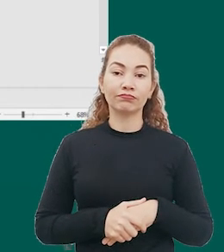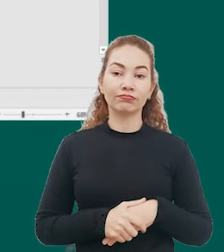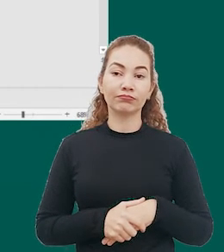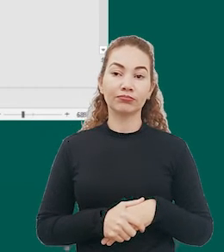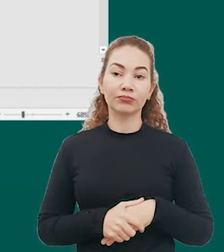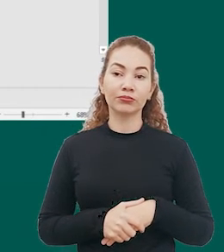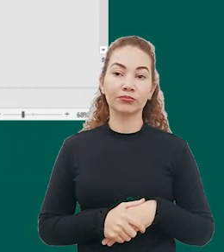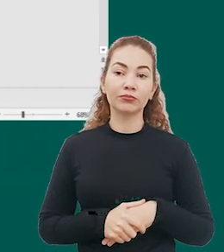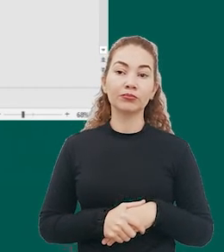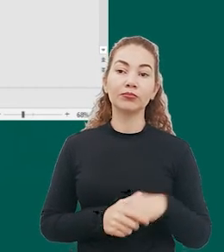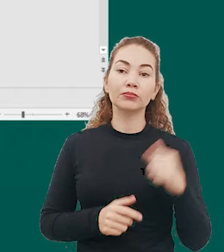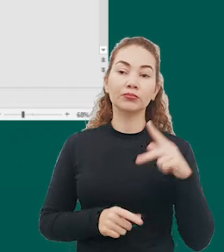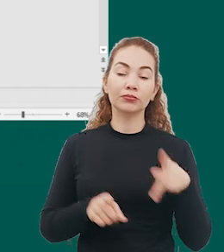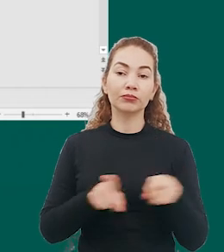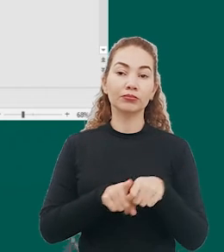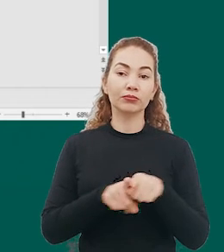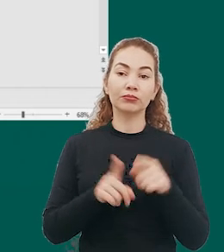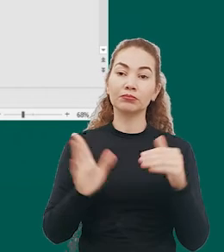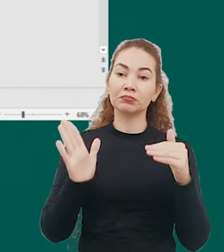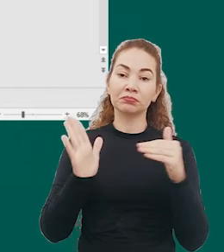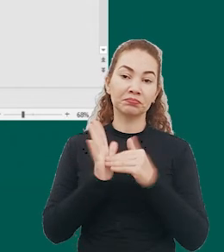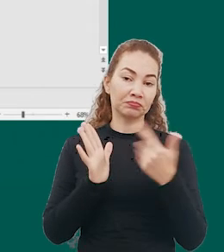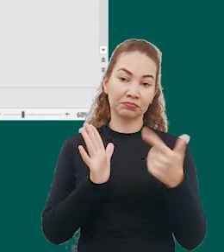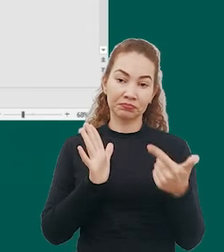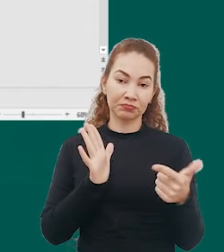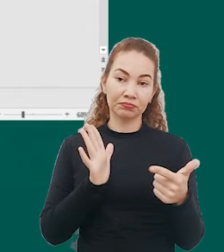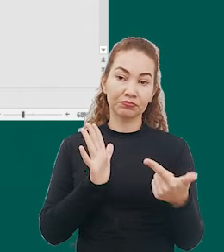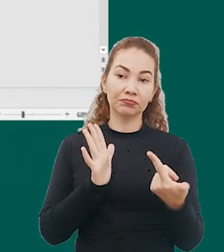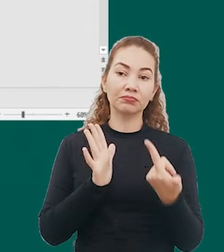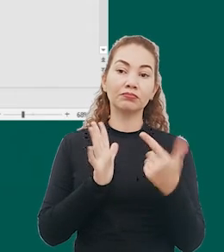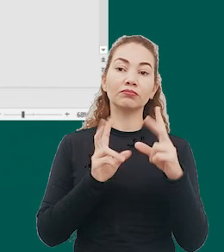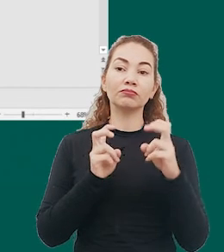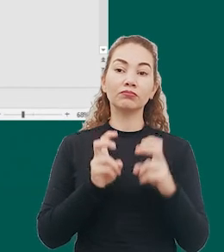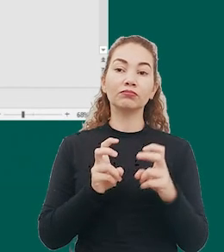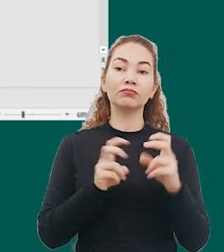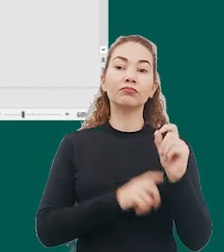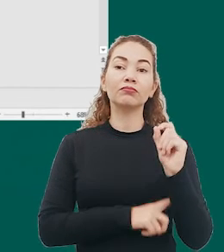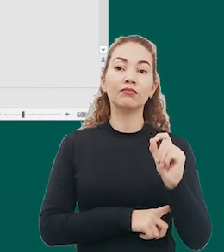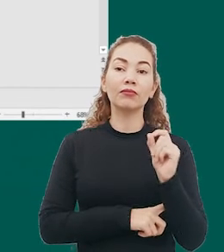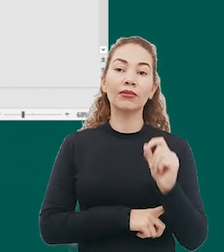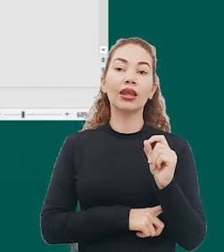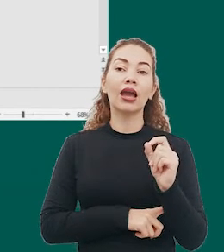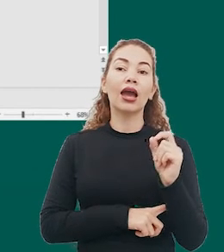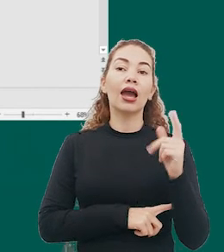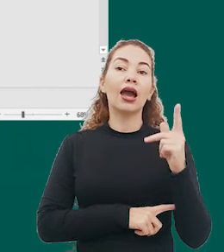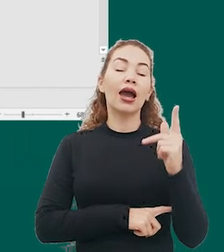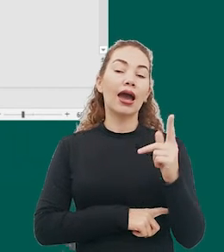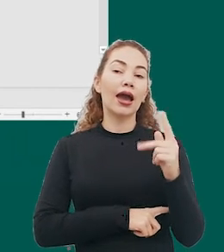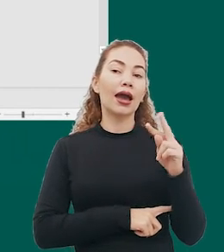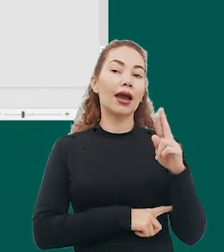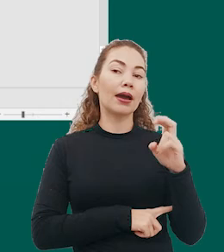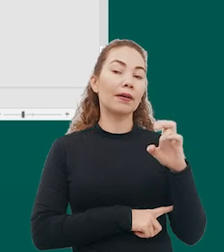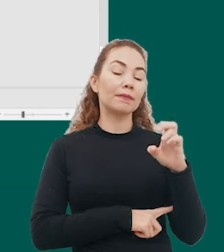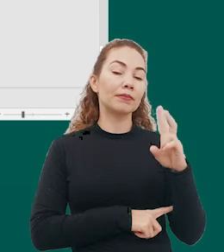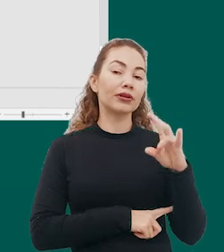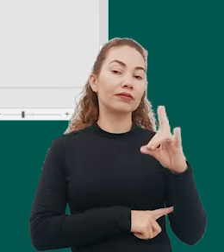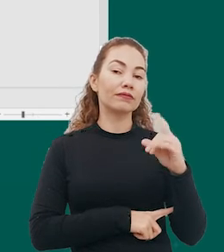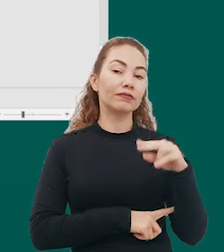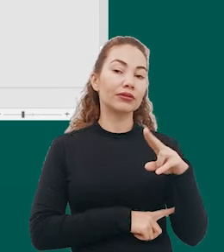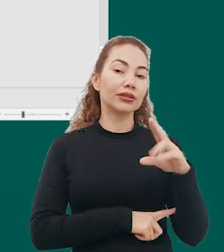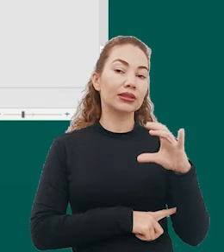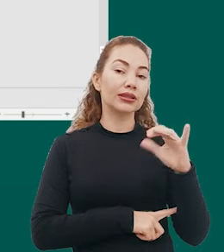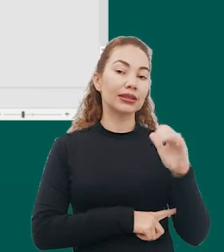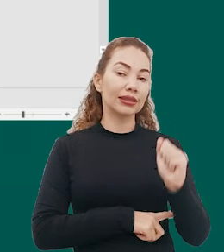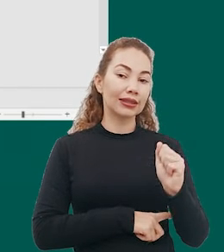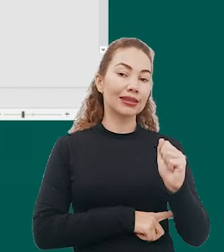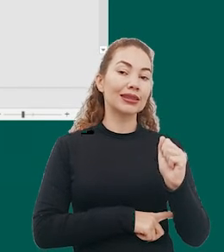A previdência social também é ilimitada e nós temos a questão da previdência privada. Se nós tivermos uma aplicação